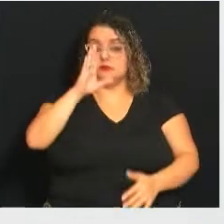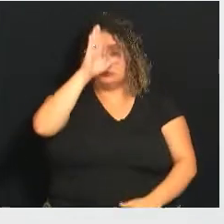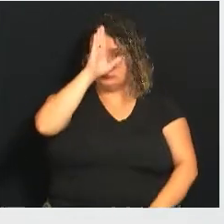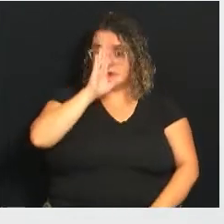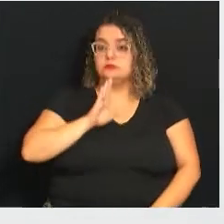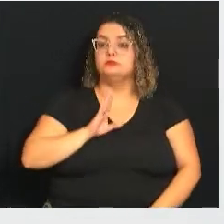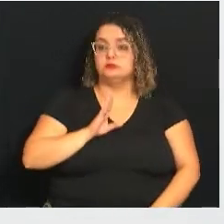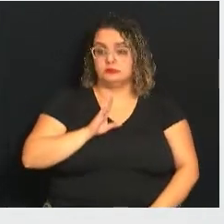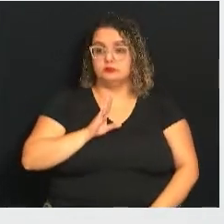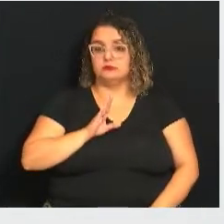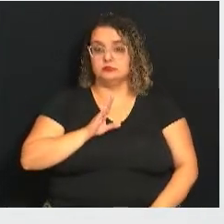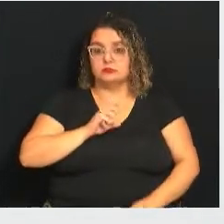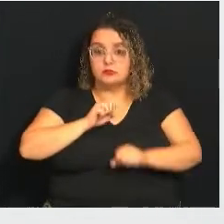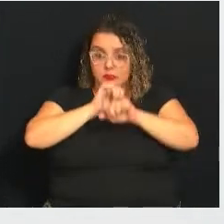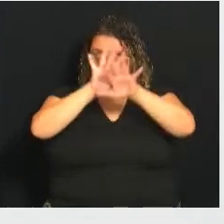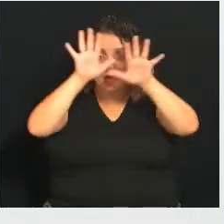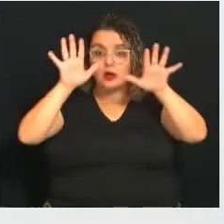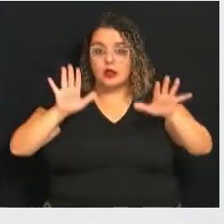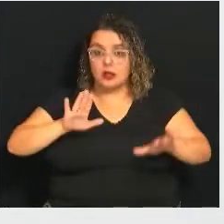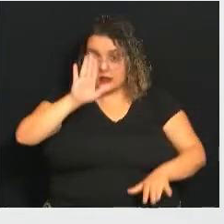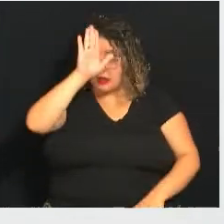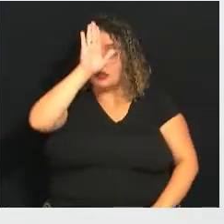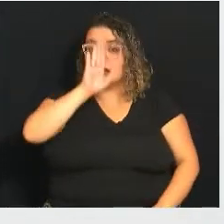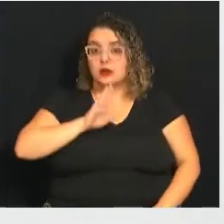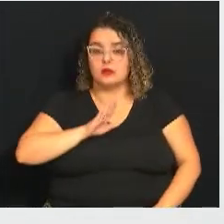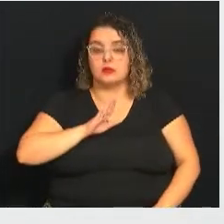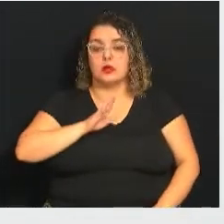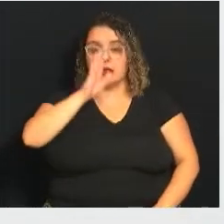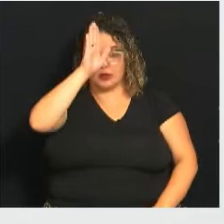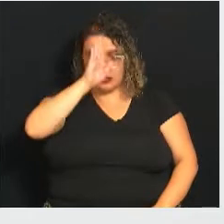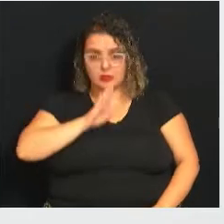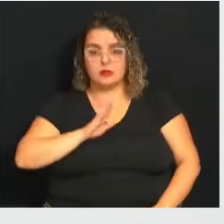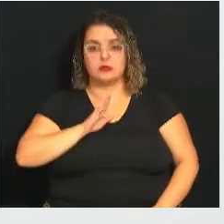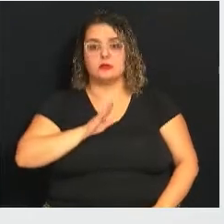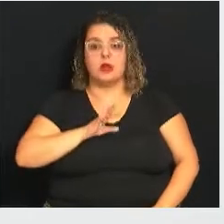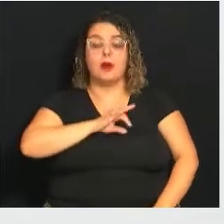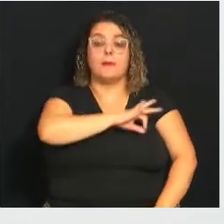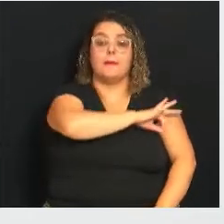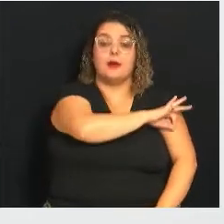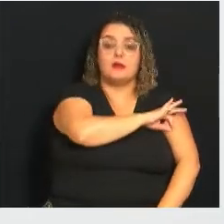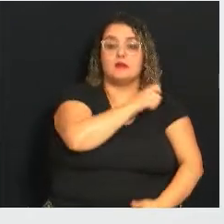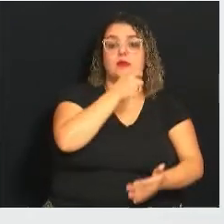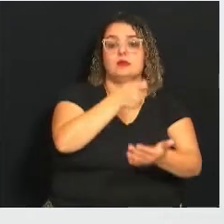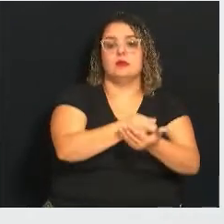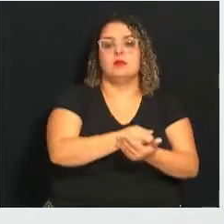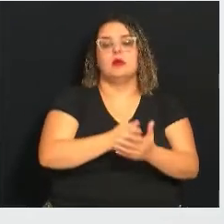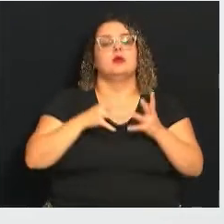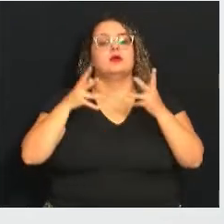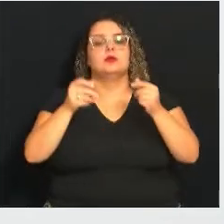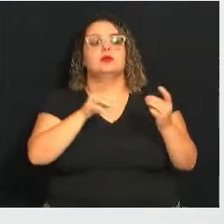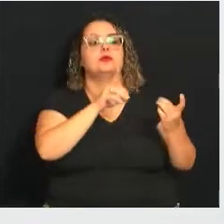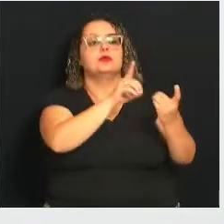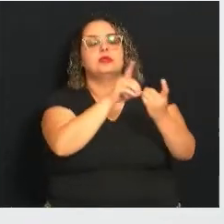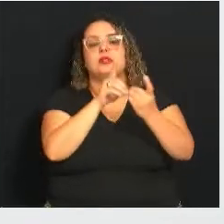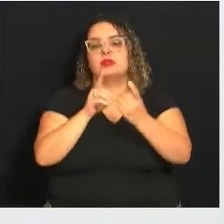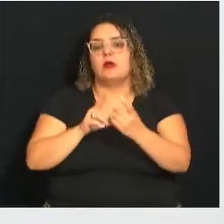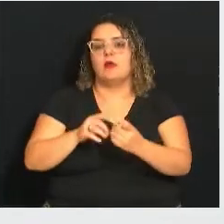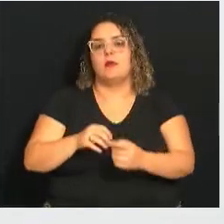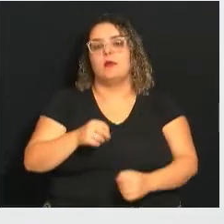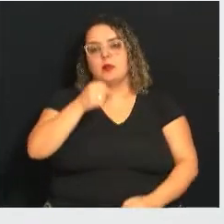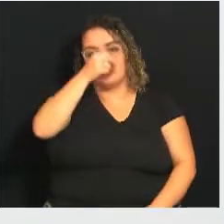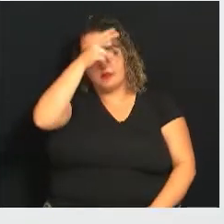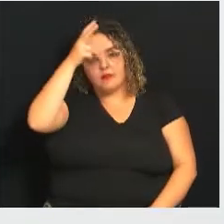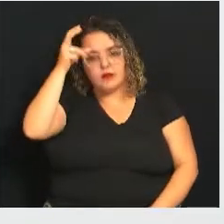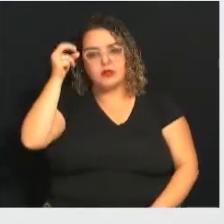queria deixar bem claro aqui é gratuito pela prefeitura que vai atender toda a população de Campinas então com certeza a gente vai estar